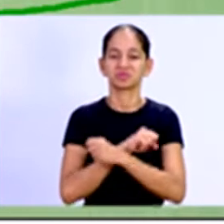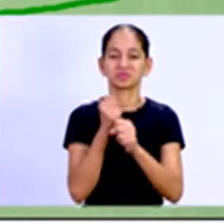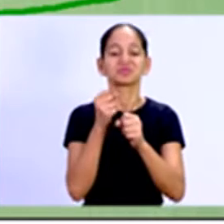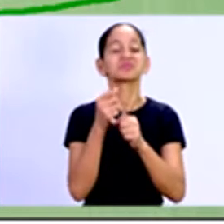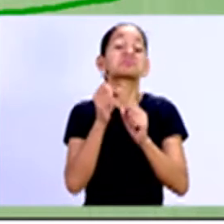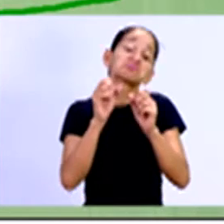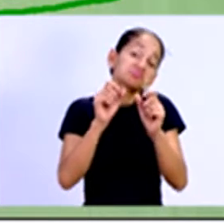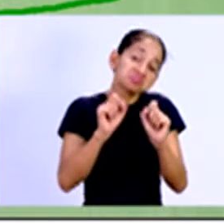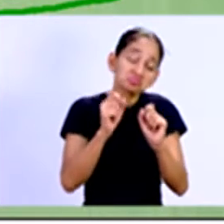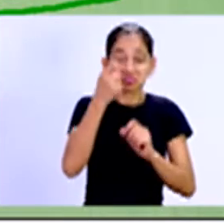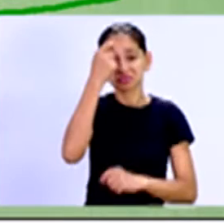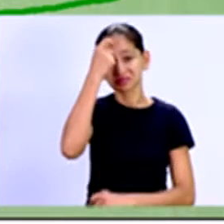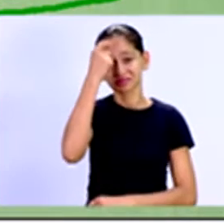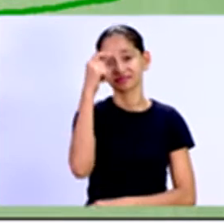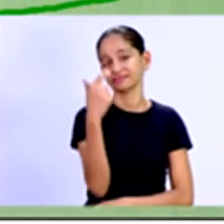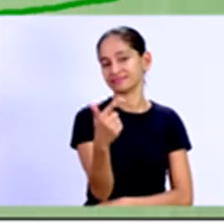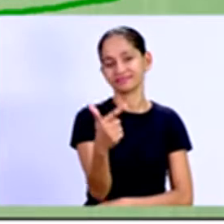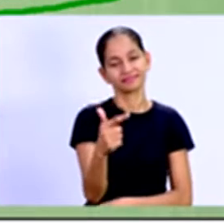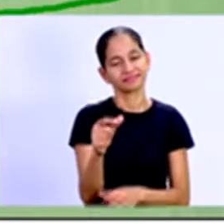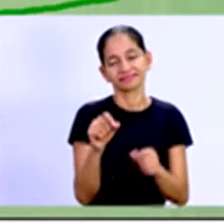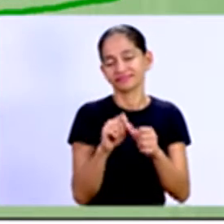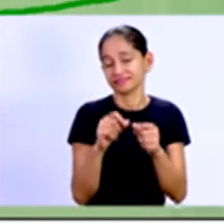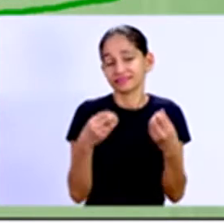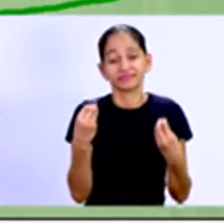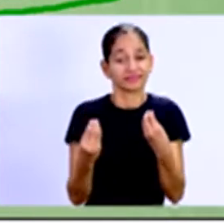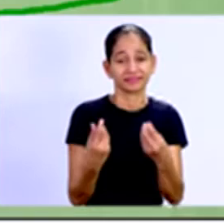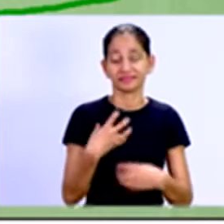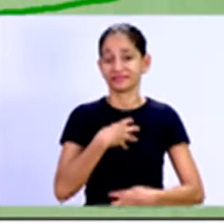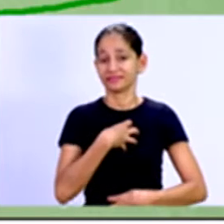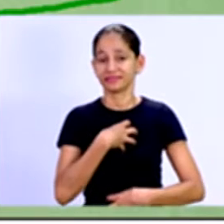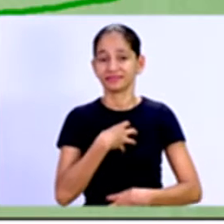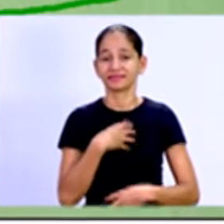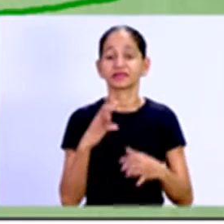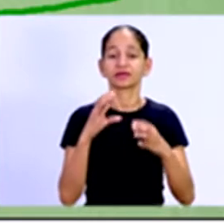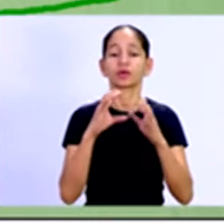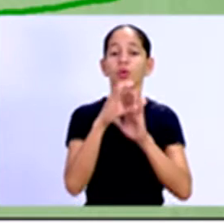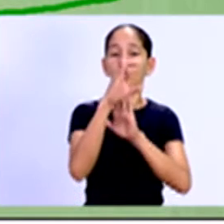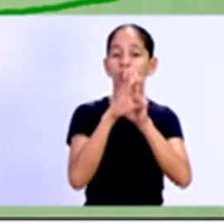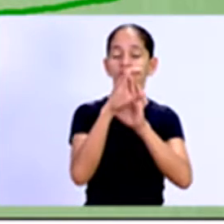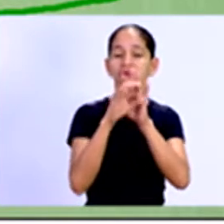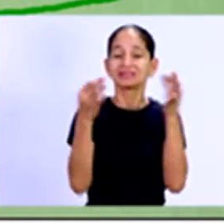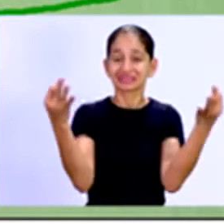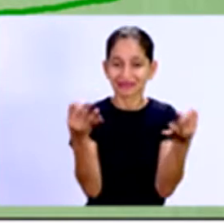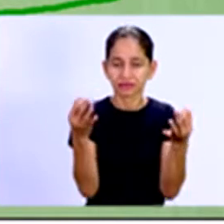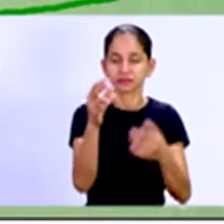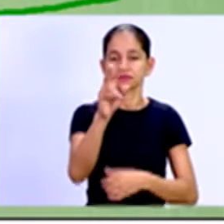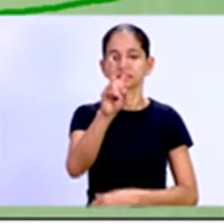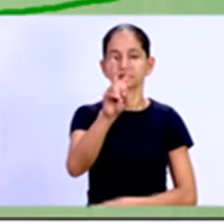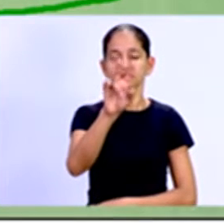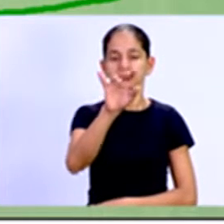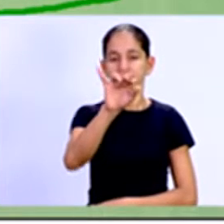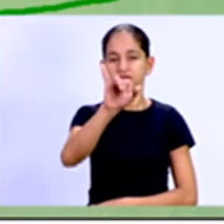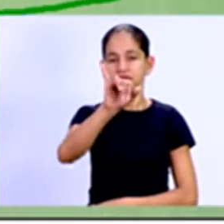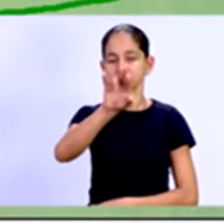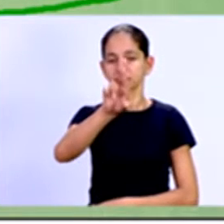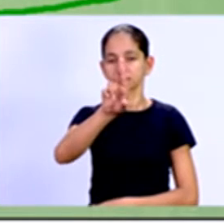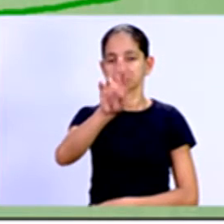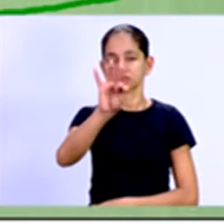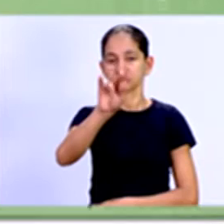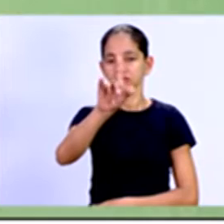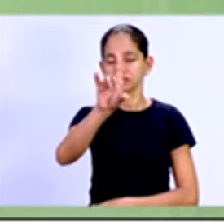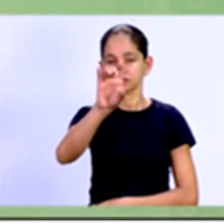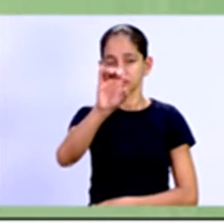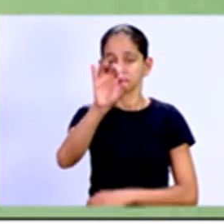o discernimento das suas ações, faz com que nós não tenhamos o conceito de virtude. O conceito de virtude para Aristóteles é muito